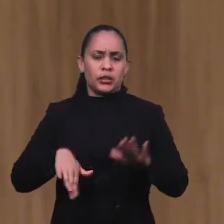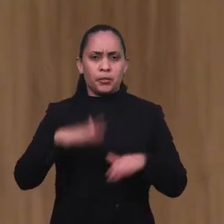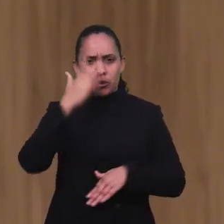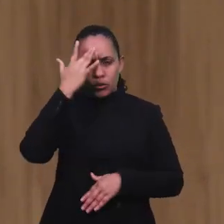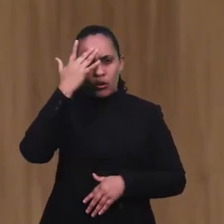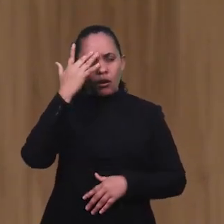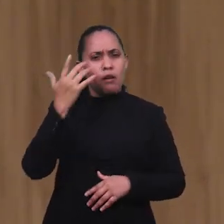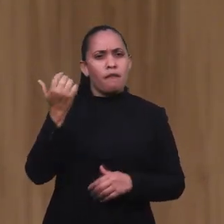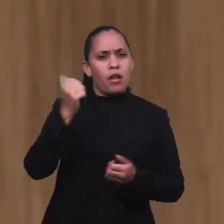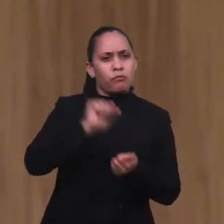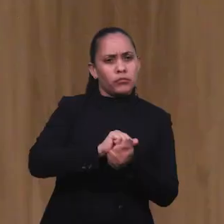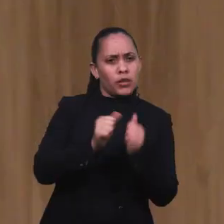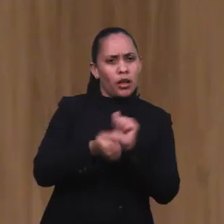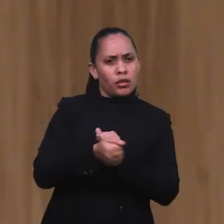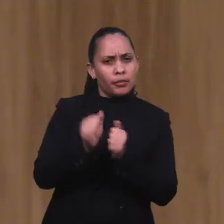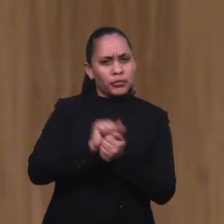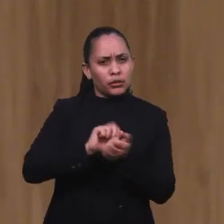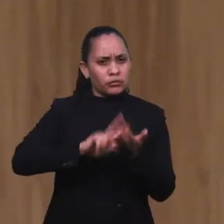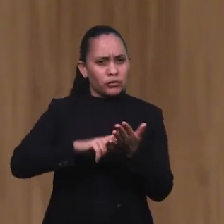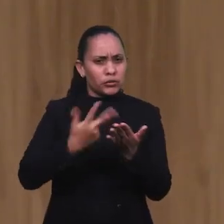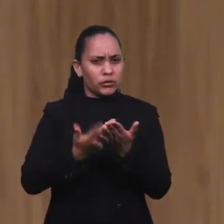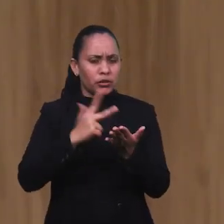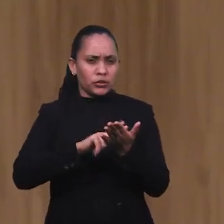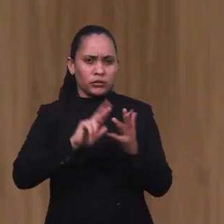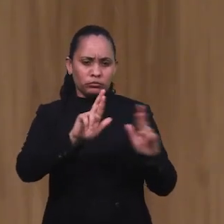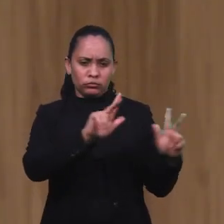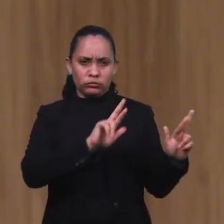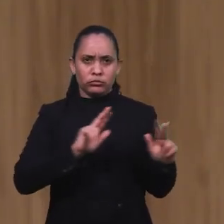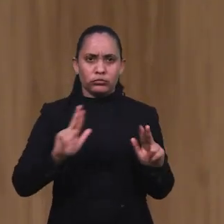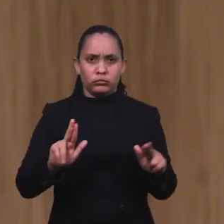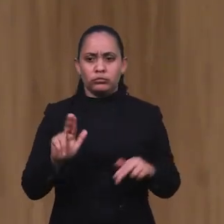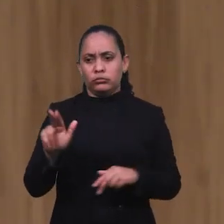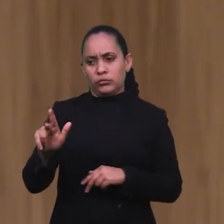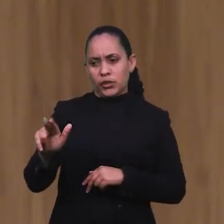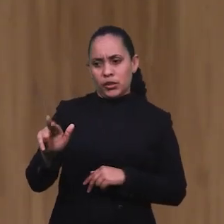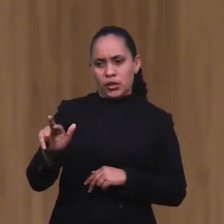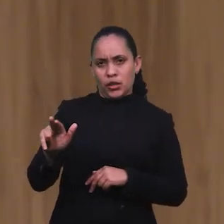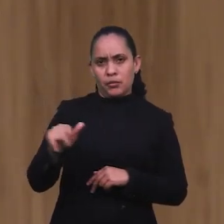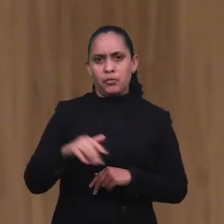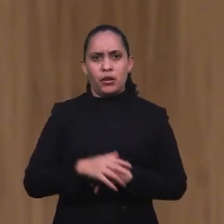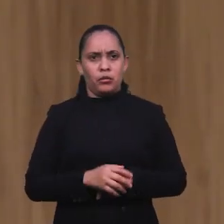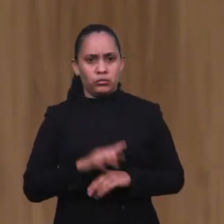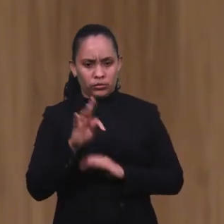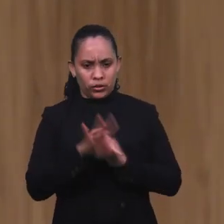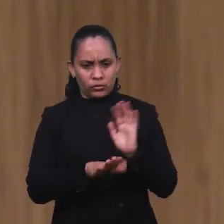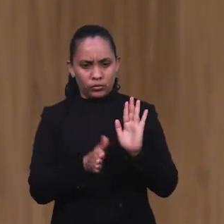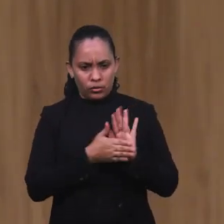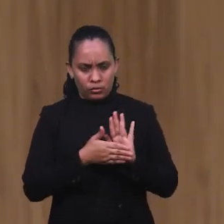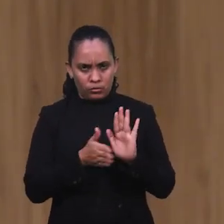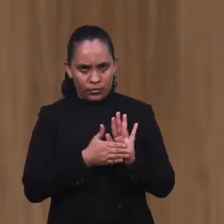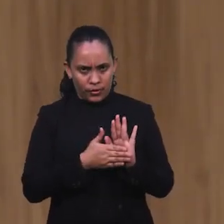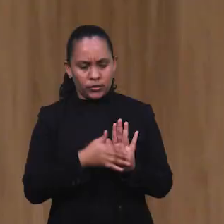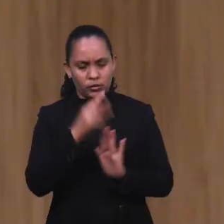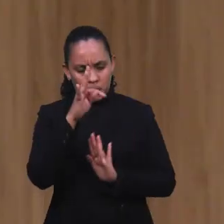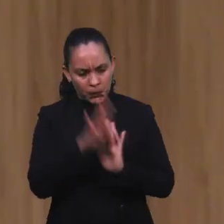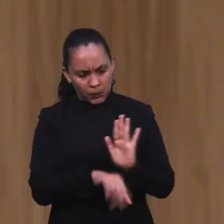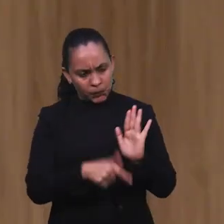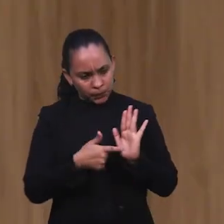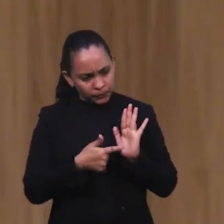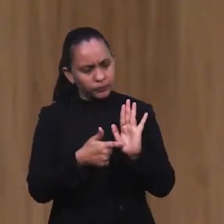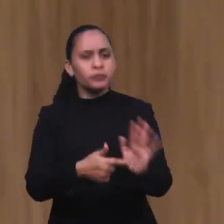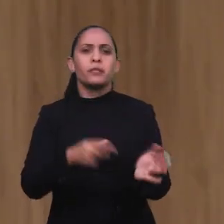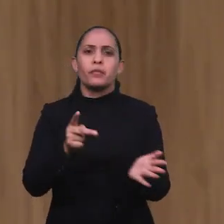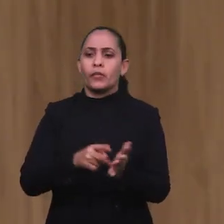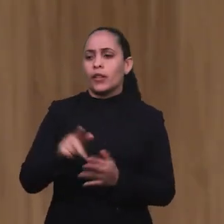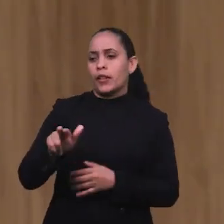Porque quando alguns romanos falam que ali é primo de Jesus, não é primo, ele é irmão de Jesus. Então, até que o texto, é só olhar o original, você vai ver que